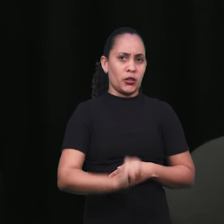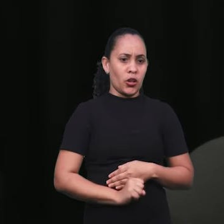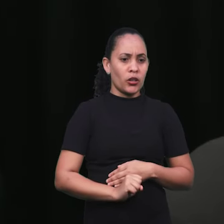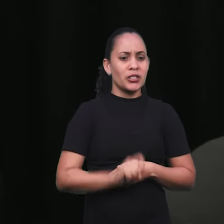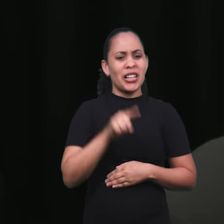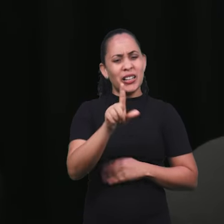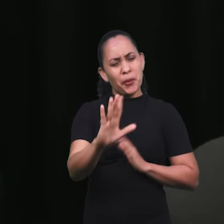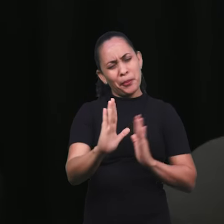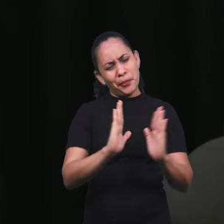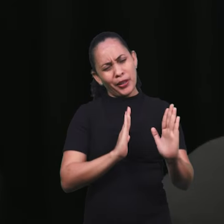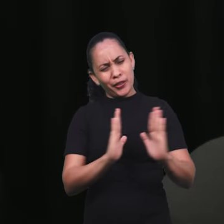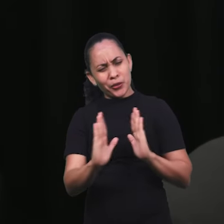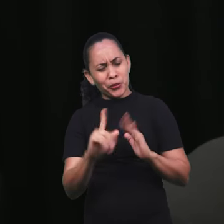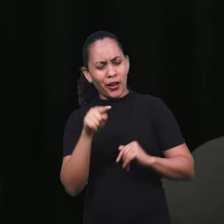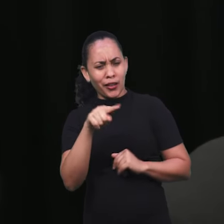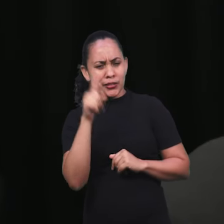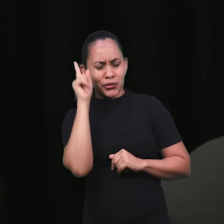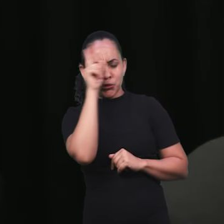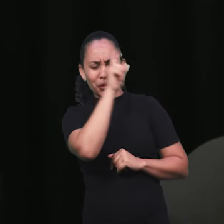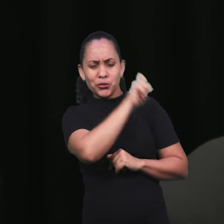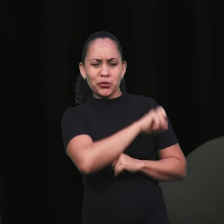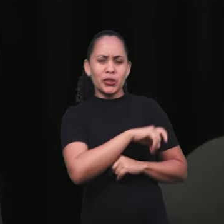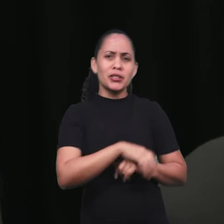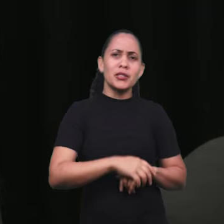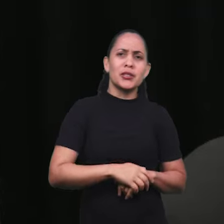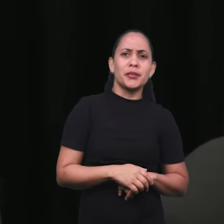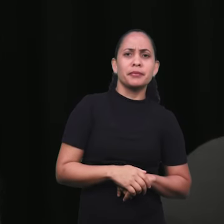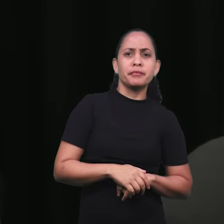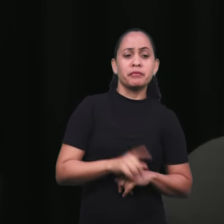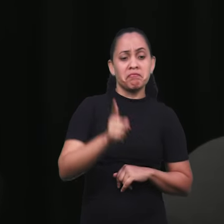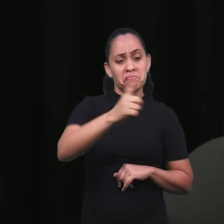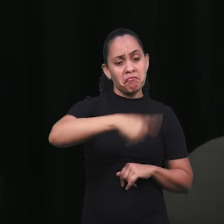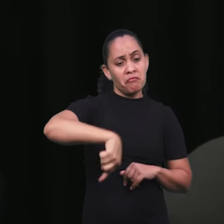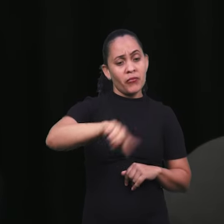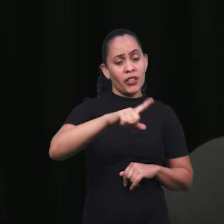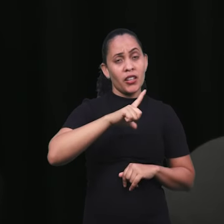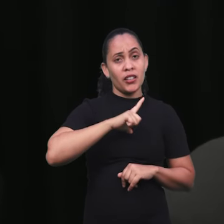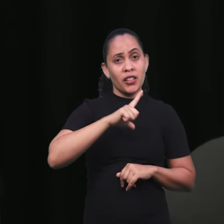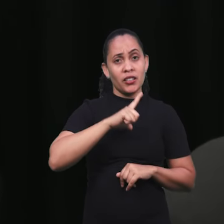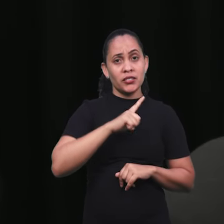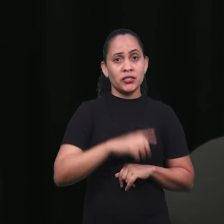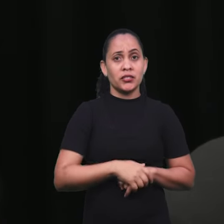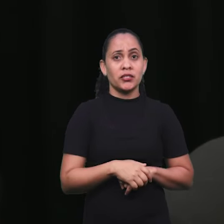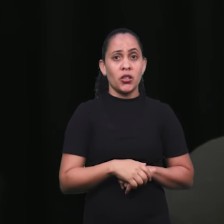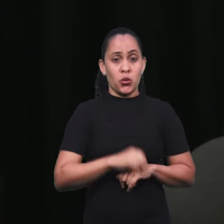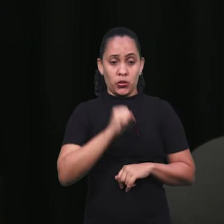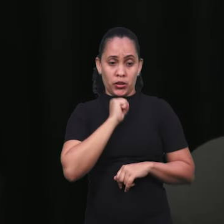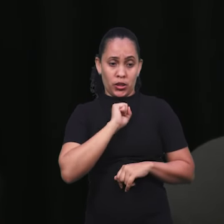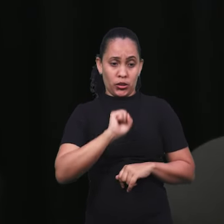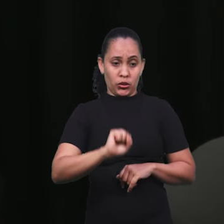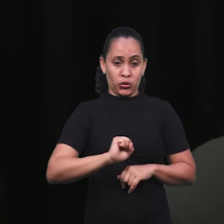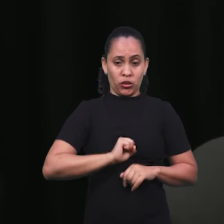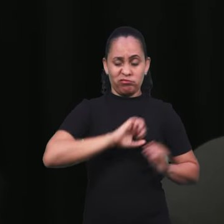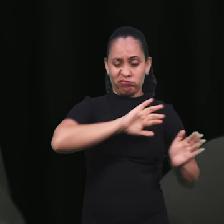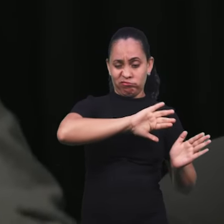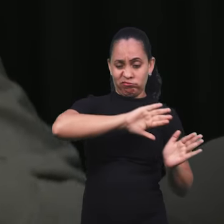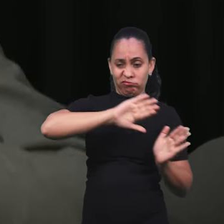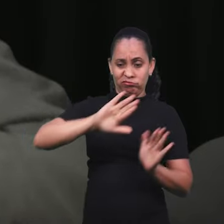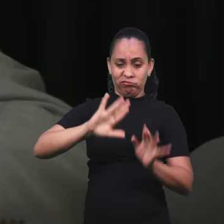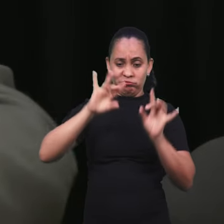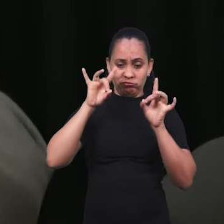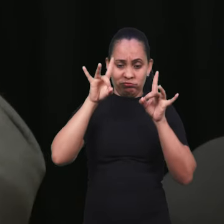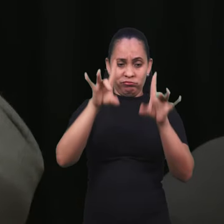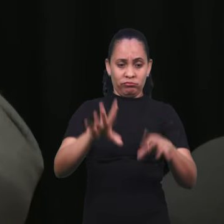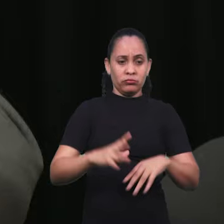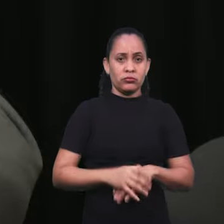aí, no sacerdócio. E Israel estava passando por um momento muito difícil, em que eles deixaram o